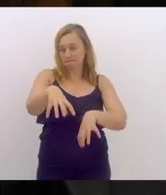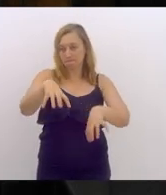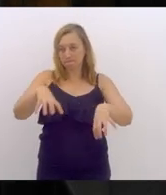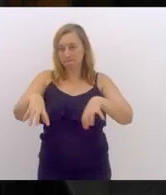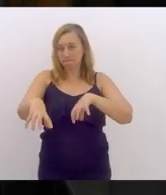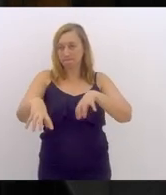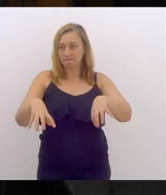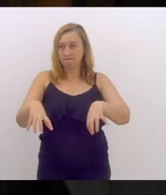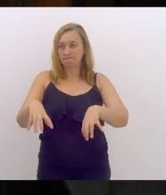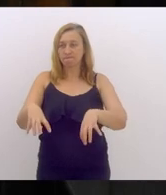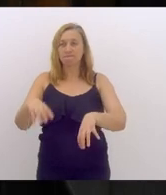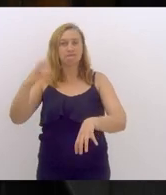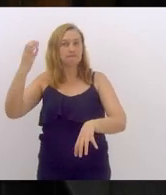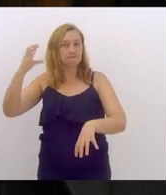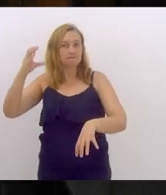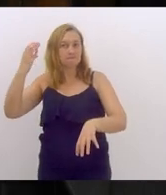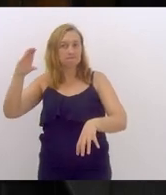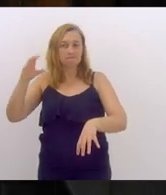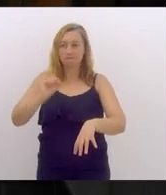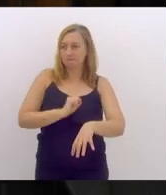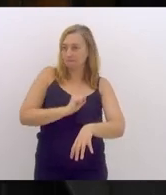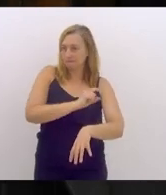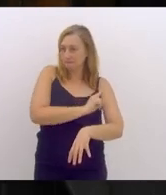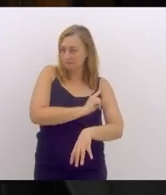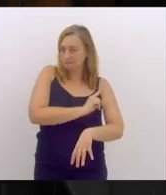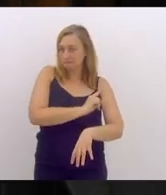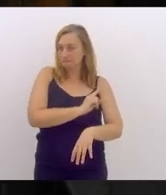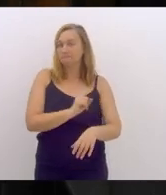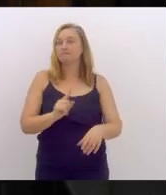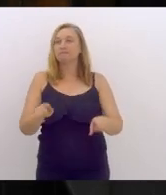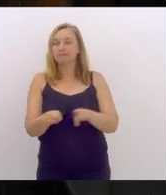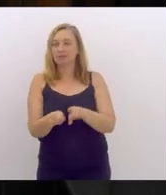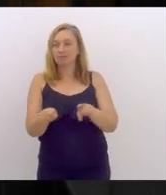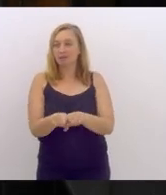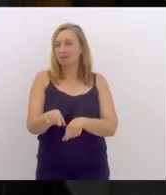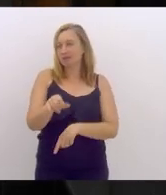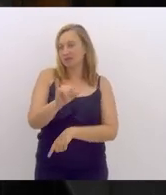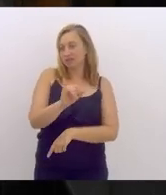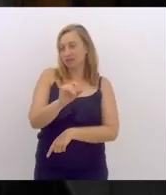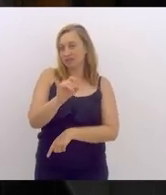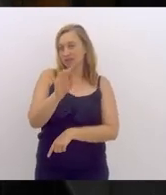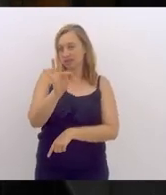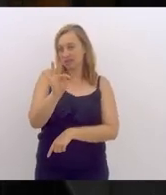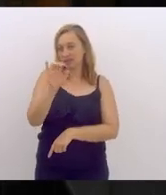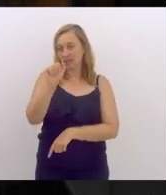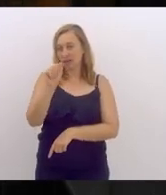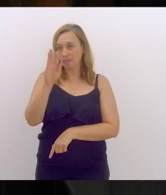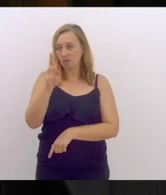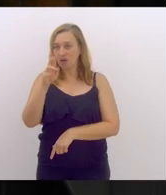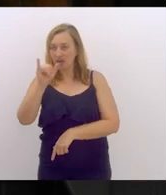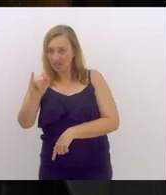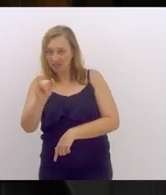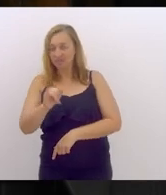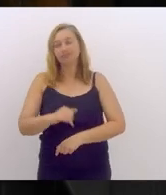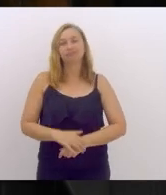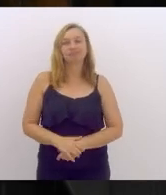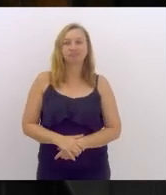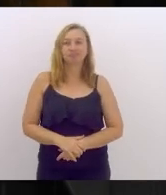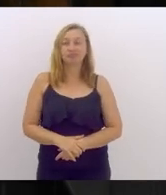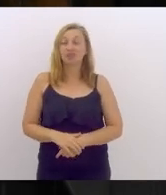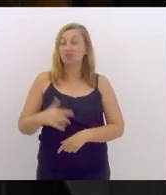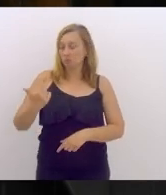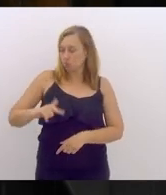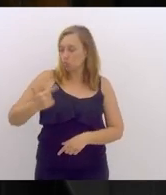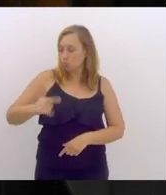mas principalmente de São Gonçalo e Itaboraí e Este quadro vai